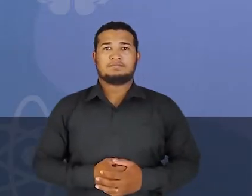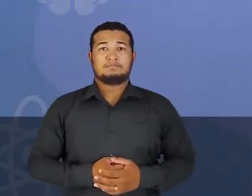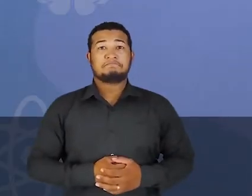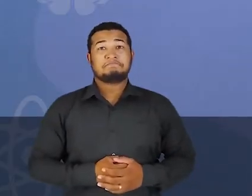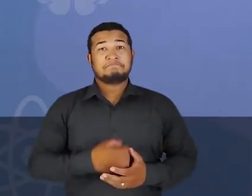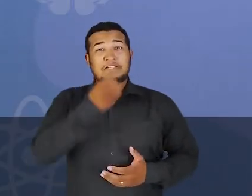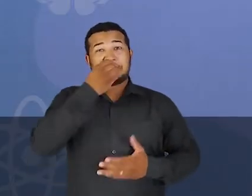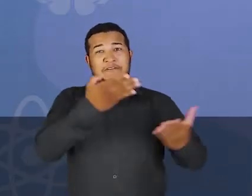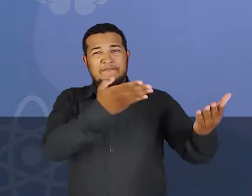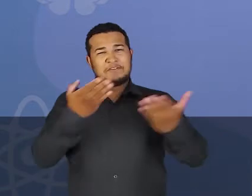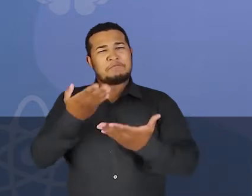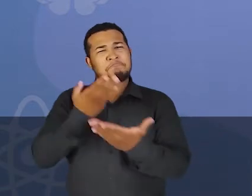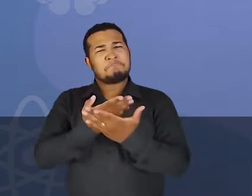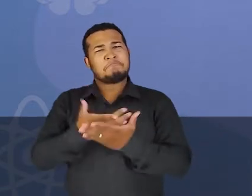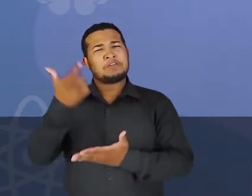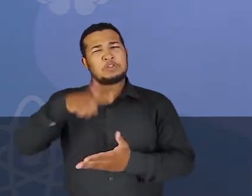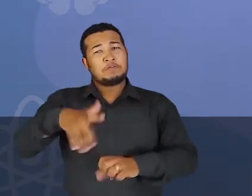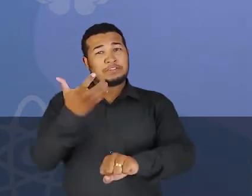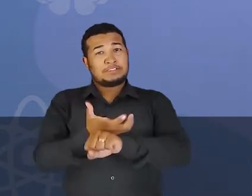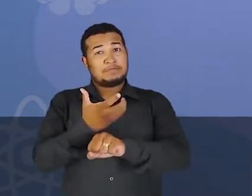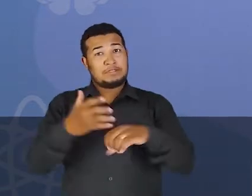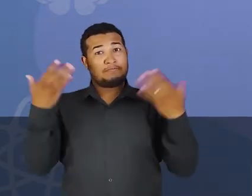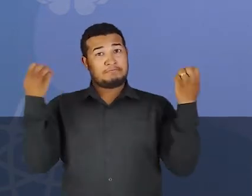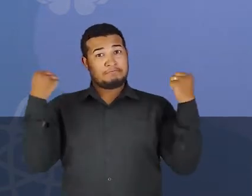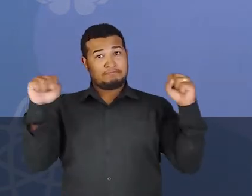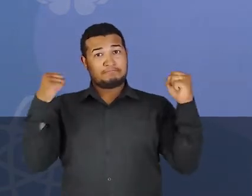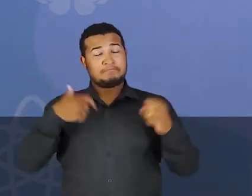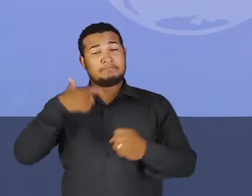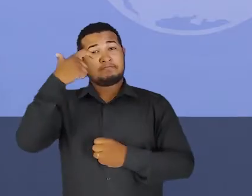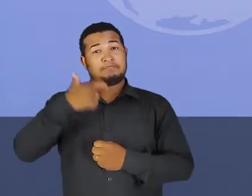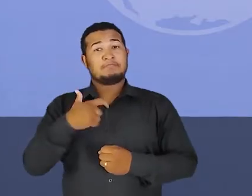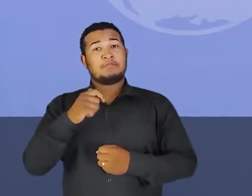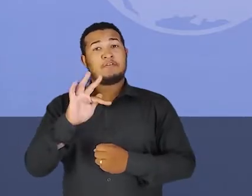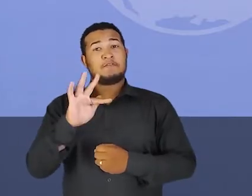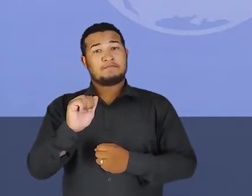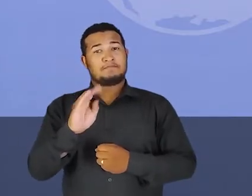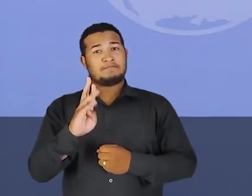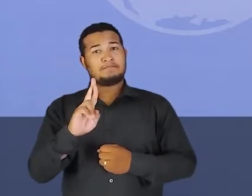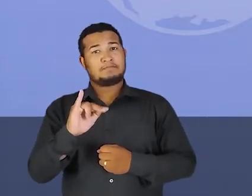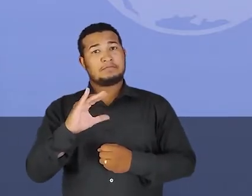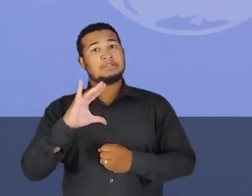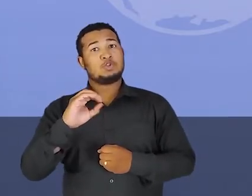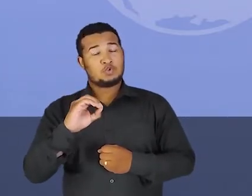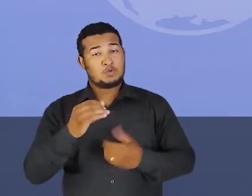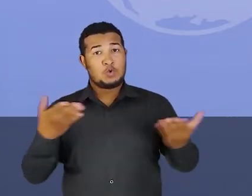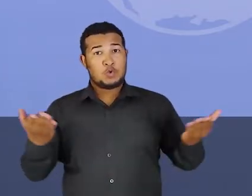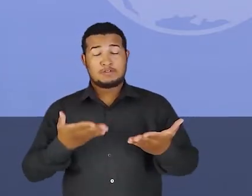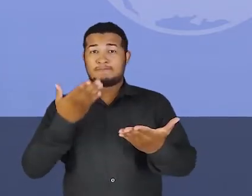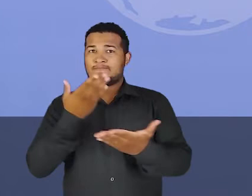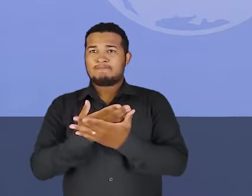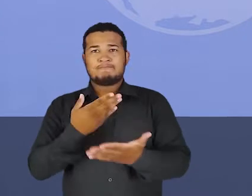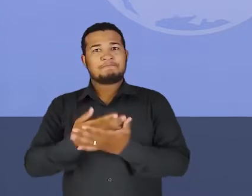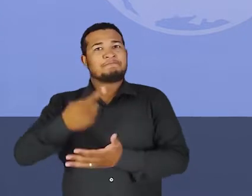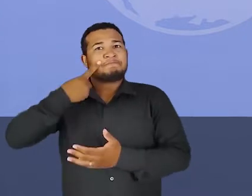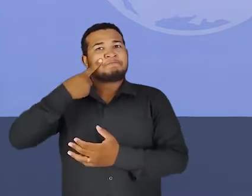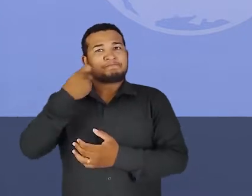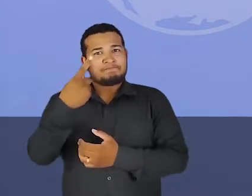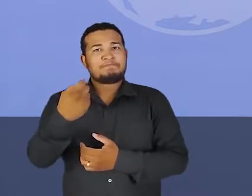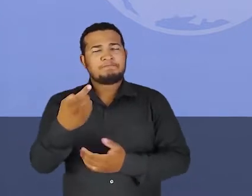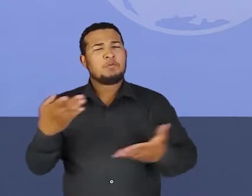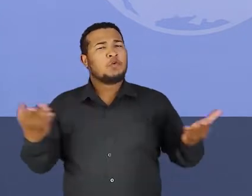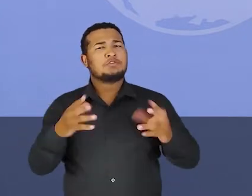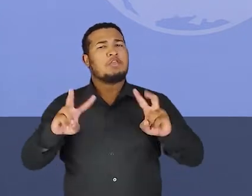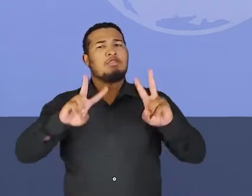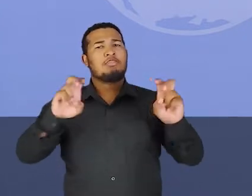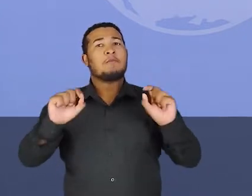Sejam bem-vindos a mais uma aula de Educação Física. Aqui é o professor Fabrício Corradini e hoje nós vamos ter uma aula muito interessante. O tema dessa aula